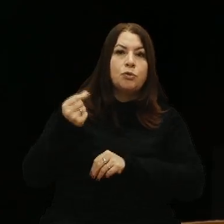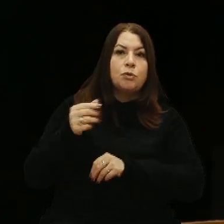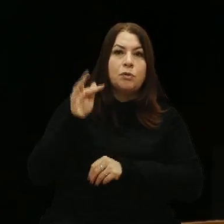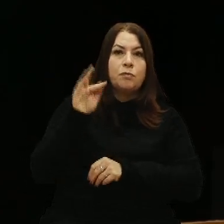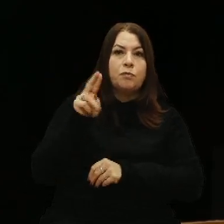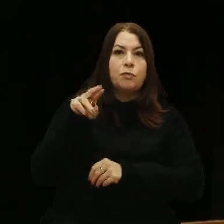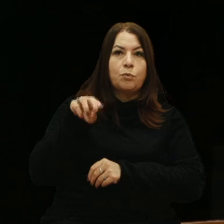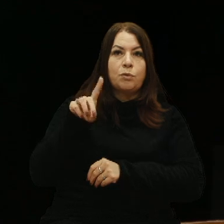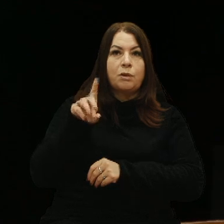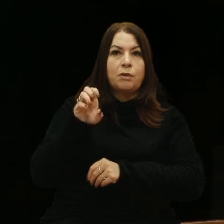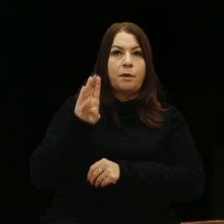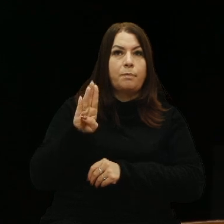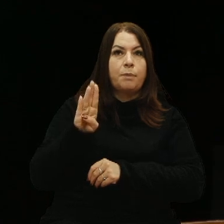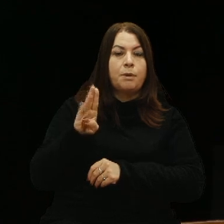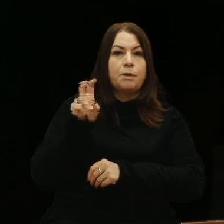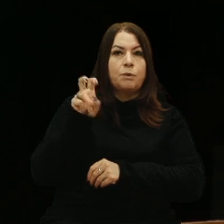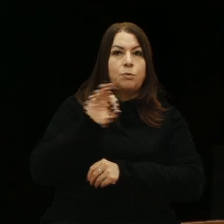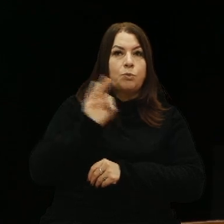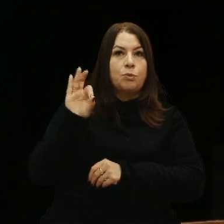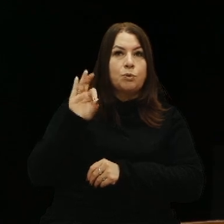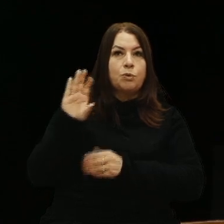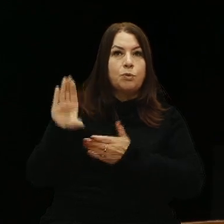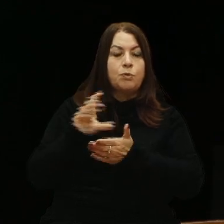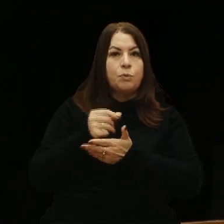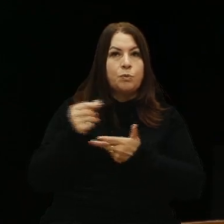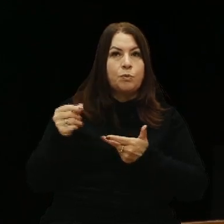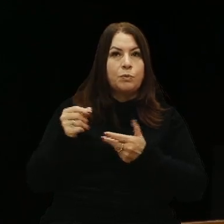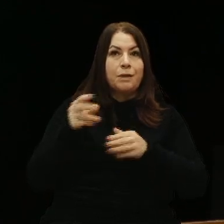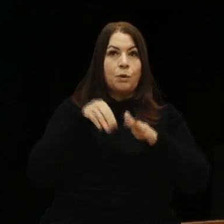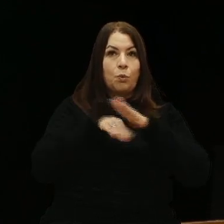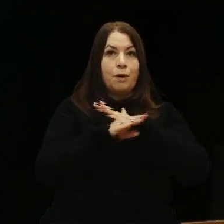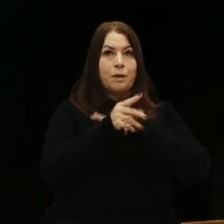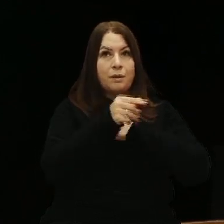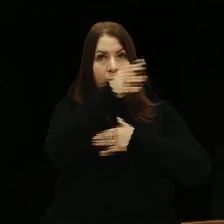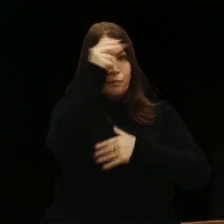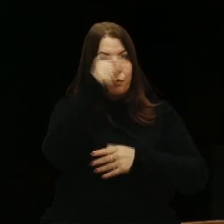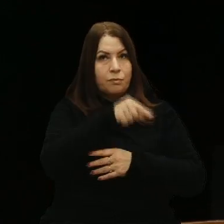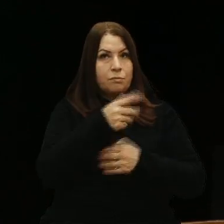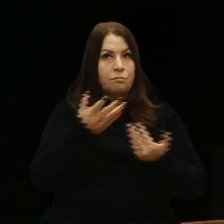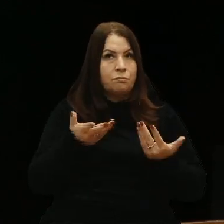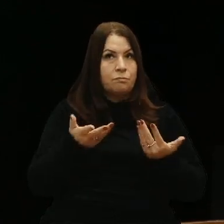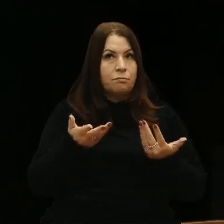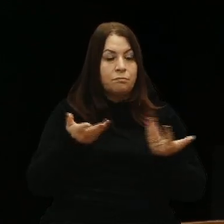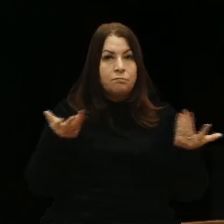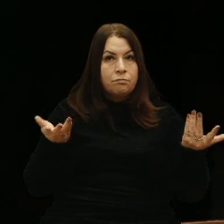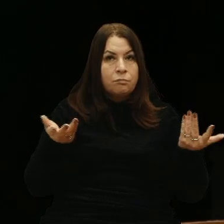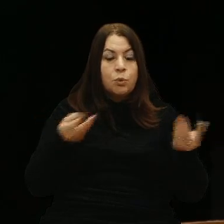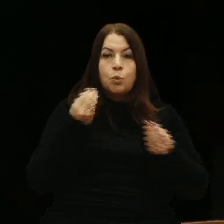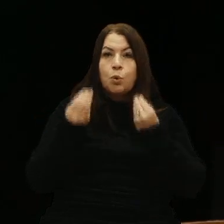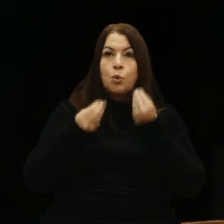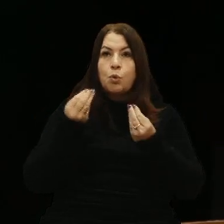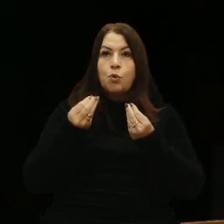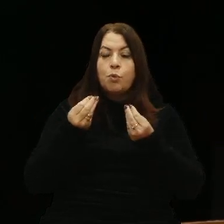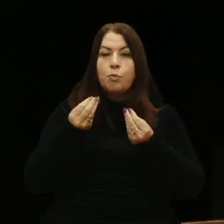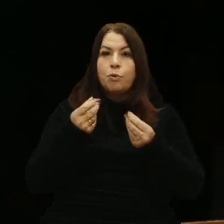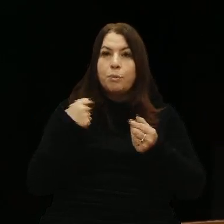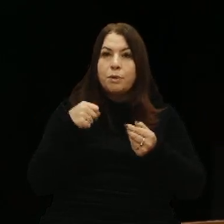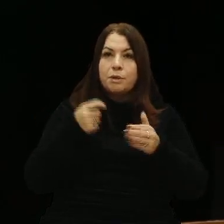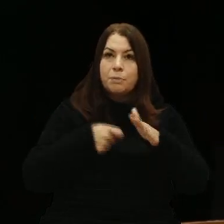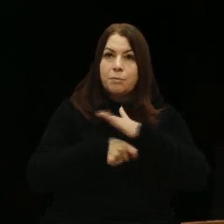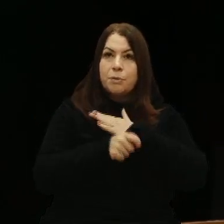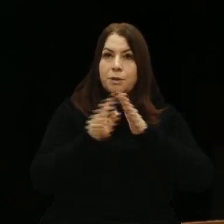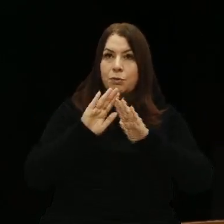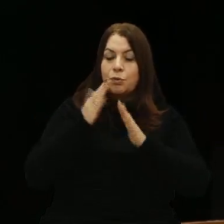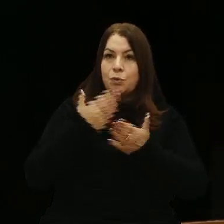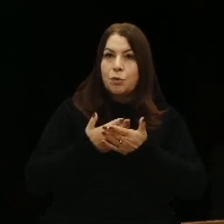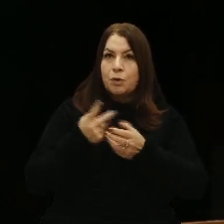Fundeb. 5% do recurso do Fundeb nos cofres do município. Como nós precisando de investimento nas